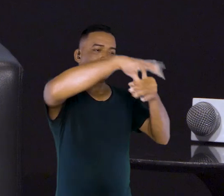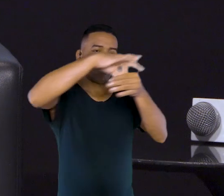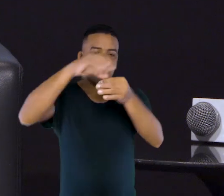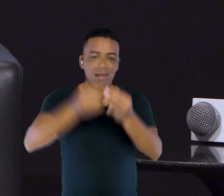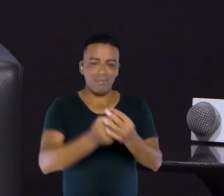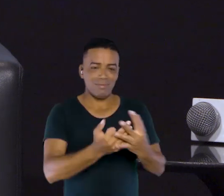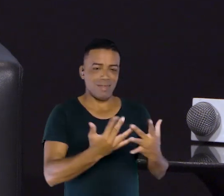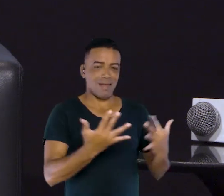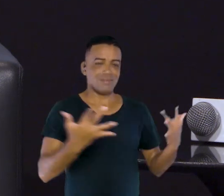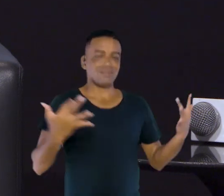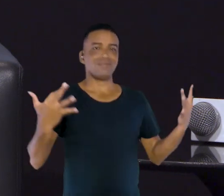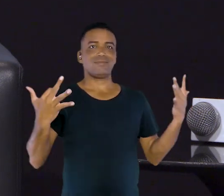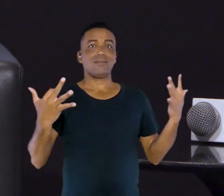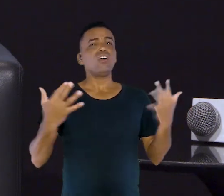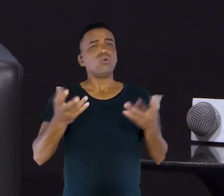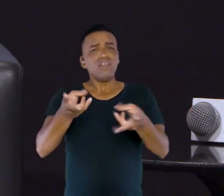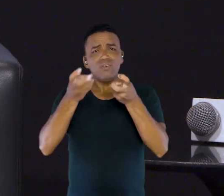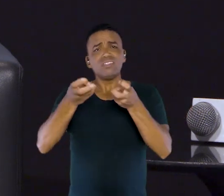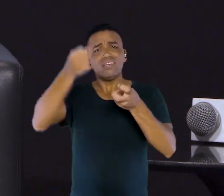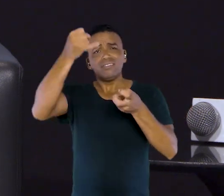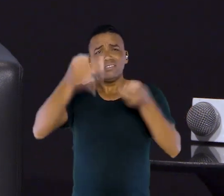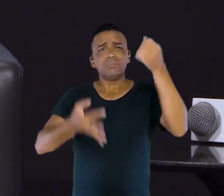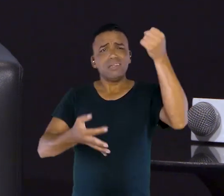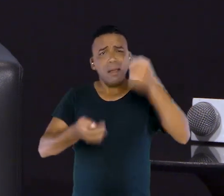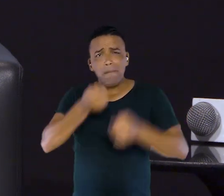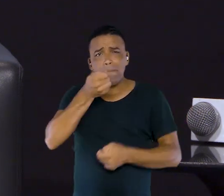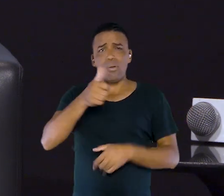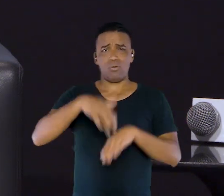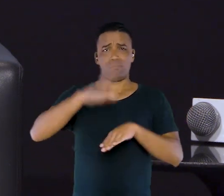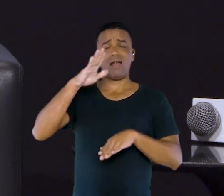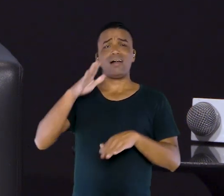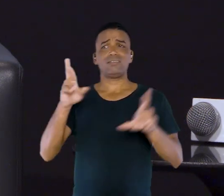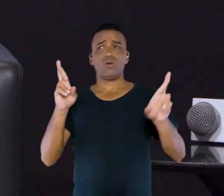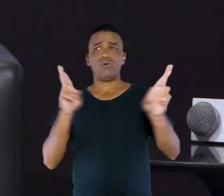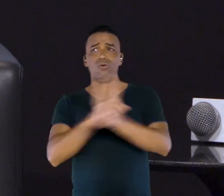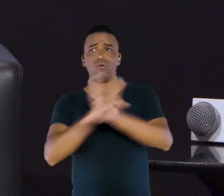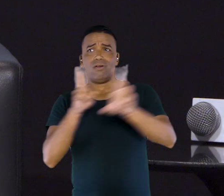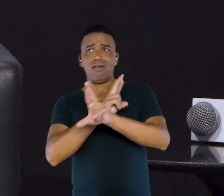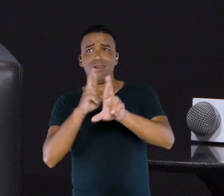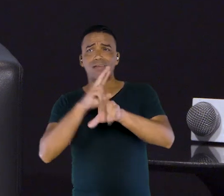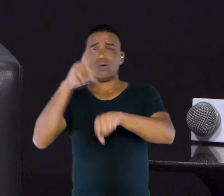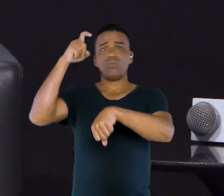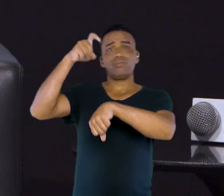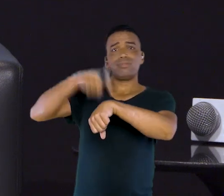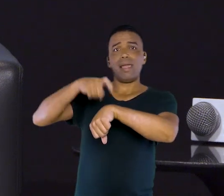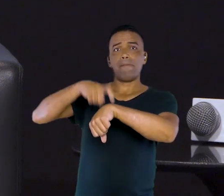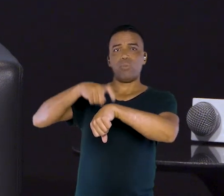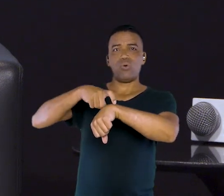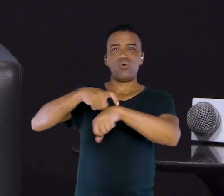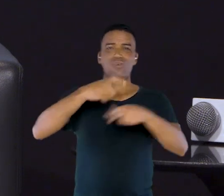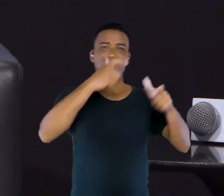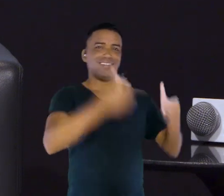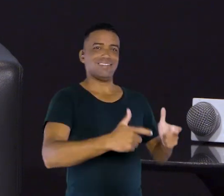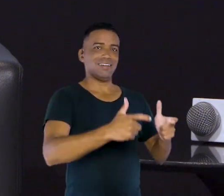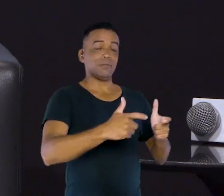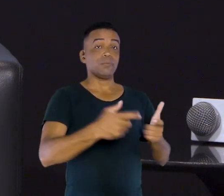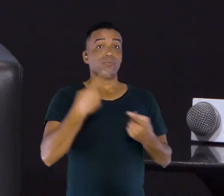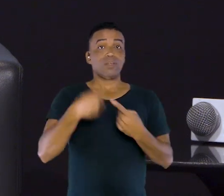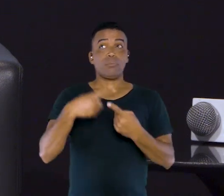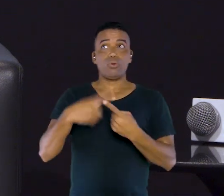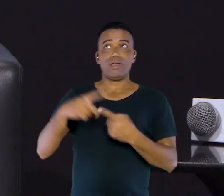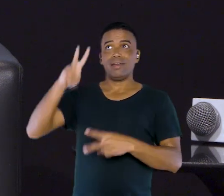plantio. E aí eu queria ficar te ouvindo um pouquinho mais sobre essa relação também com o tempo, né, porque